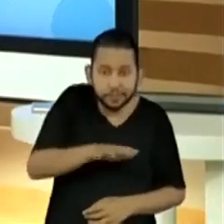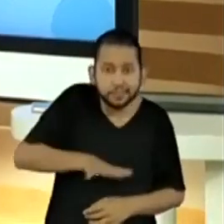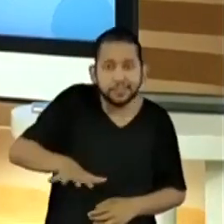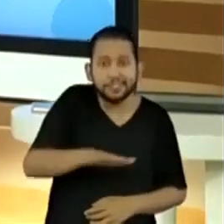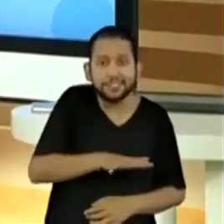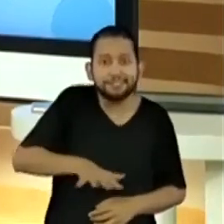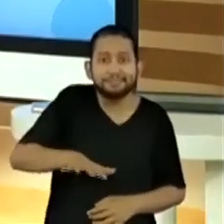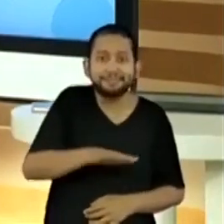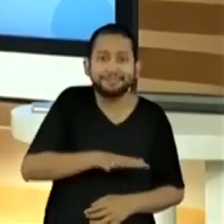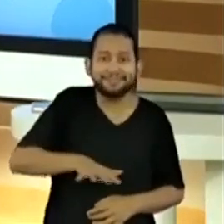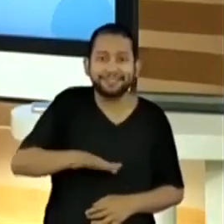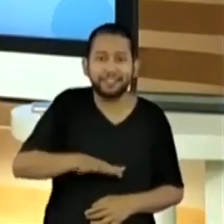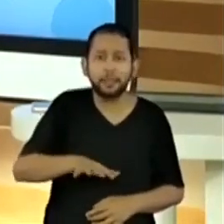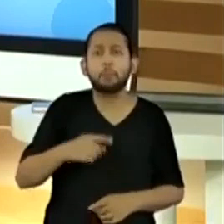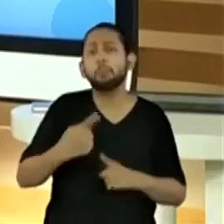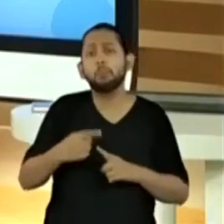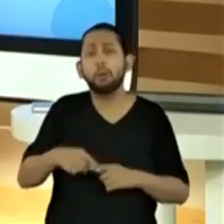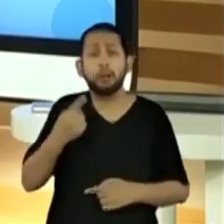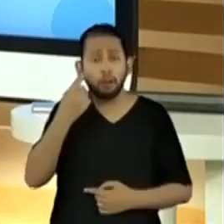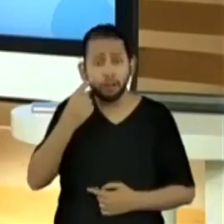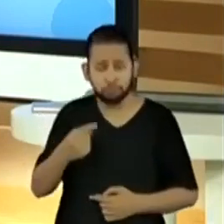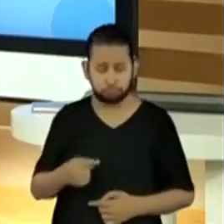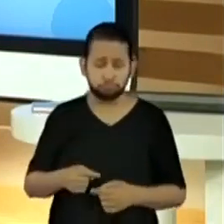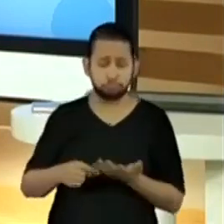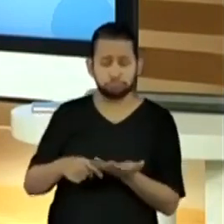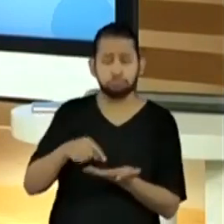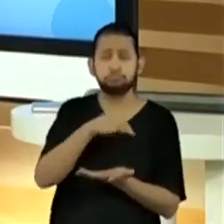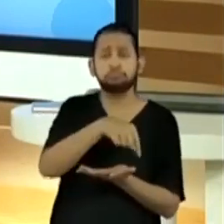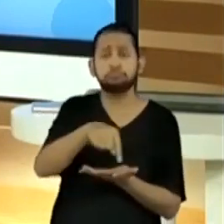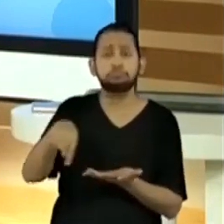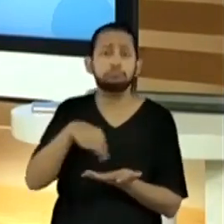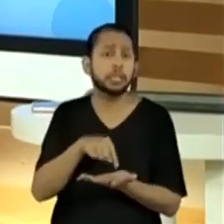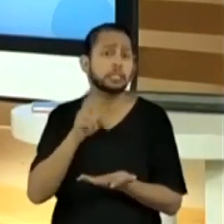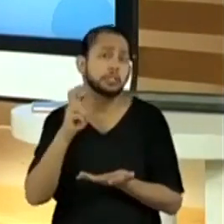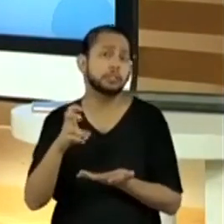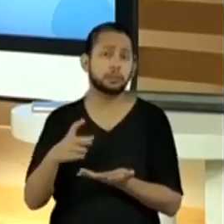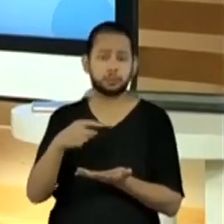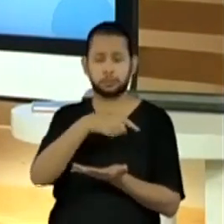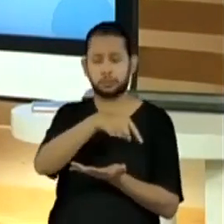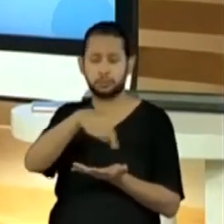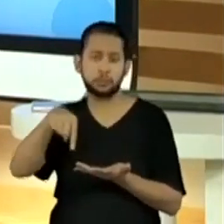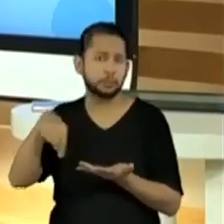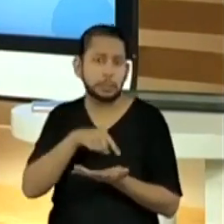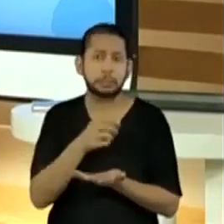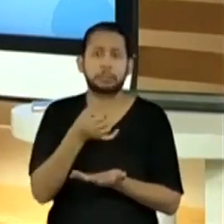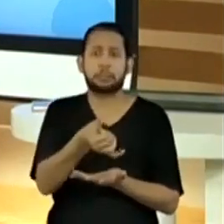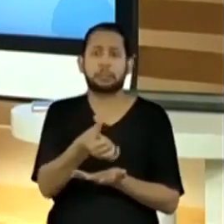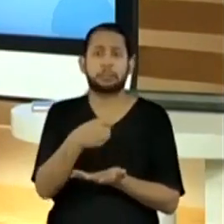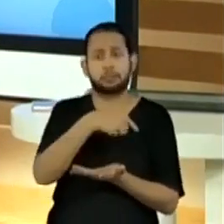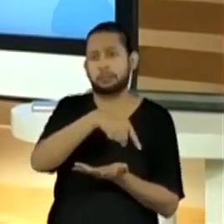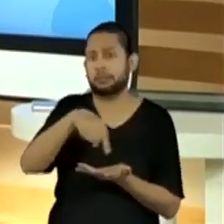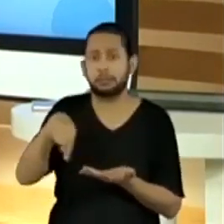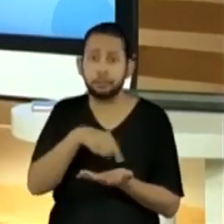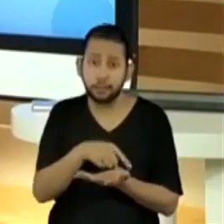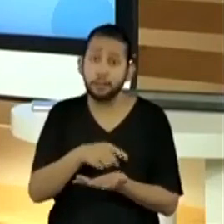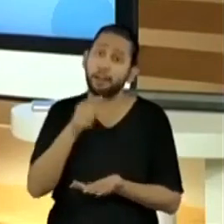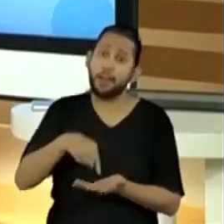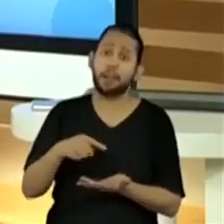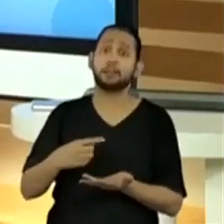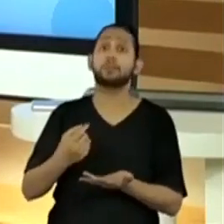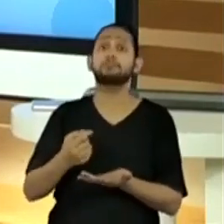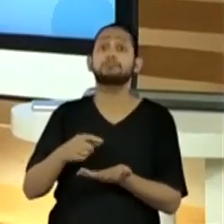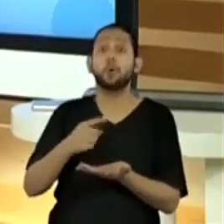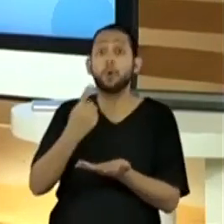porque dependendo do número de lados que tem a base, aqui, ó, vão ser o número